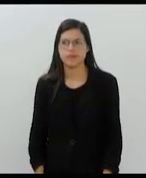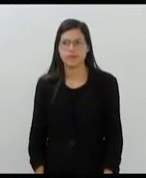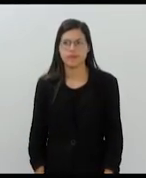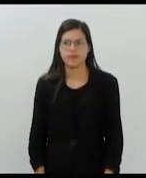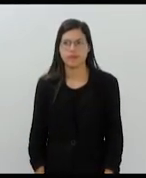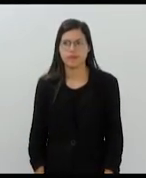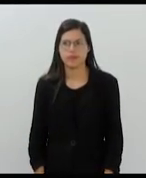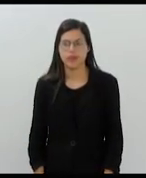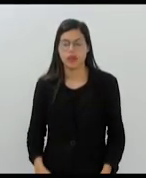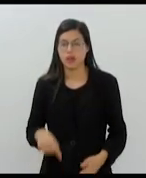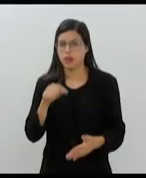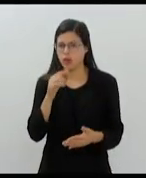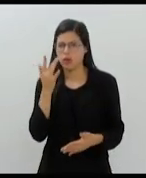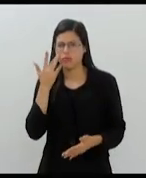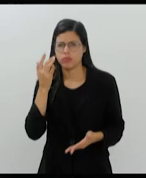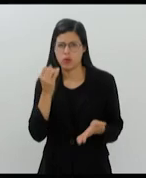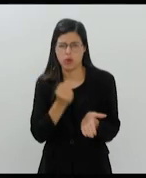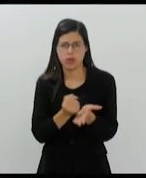essa contratação